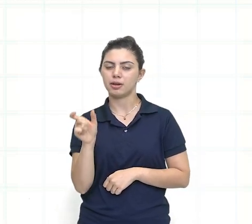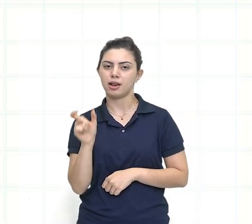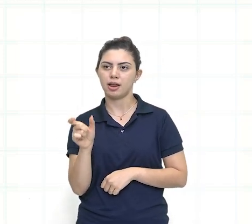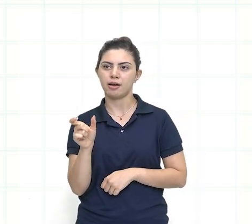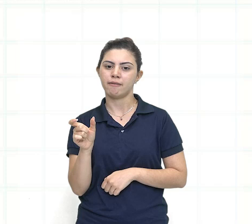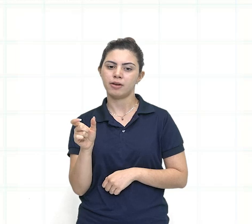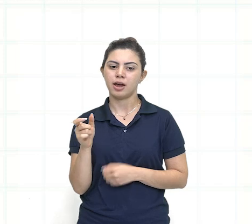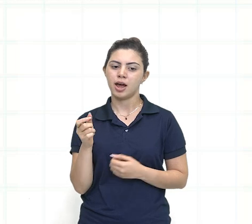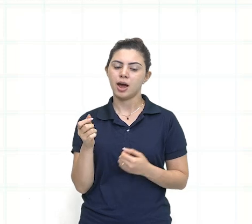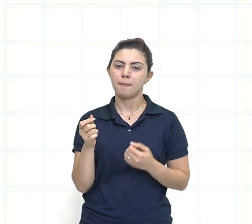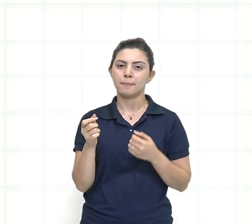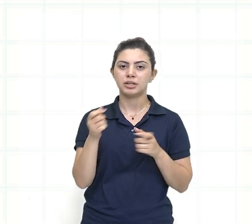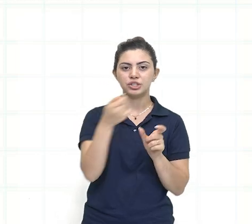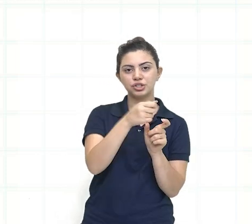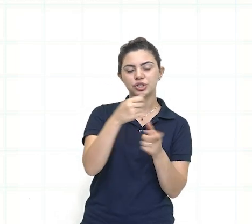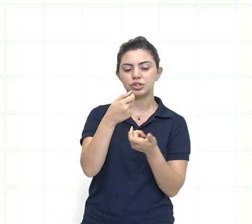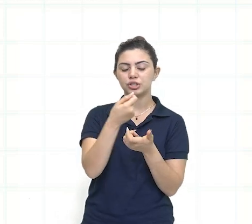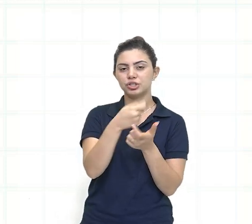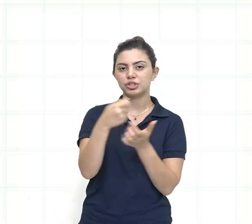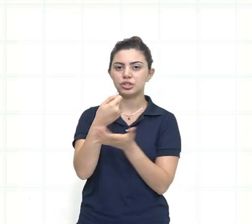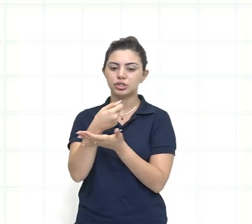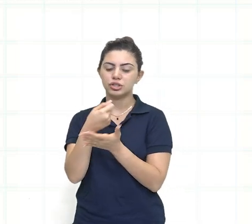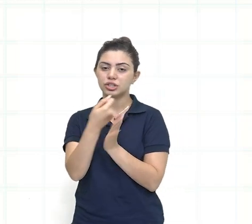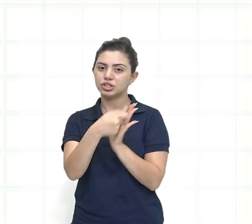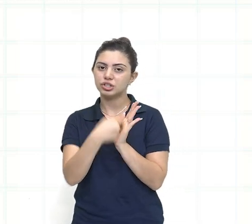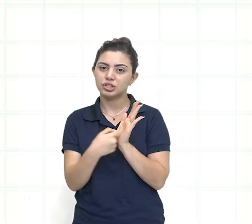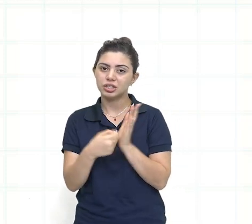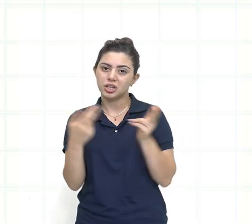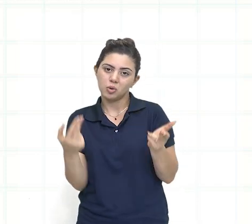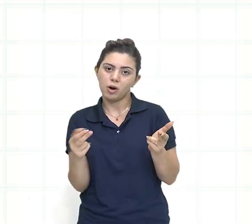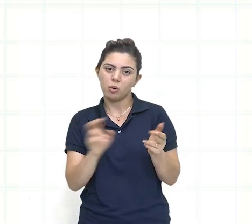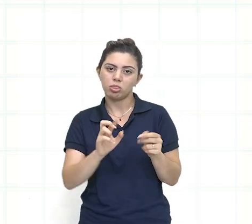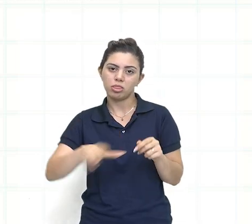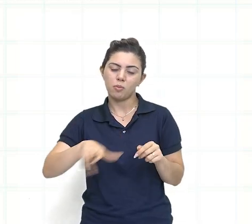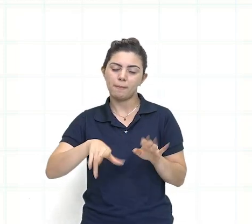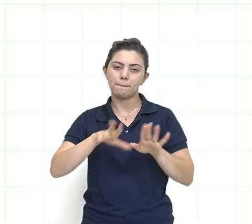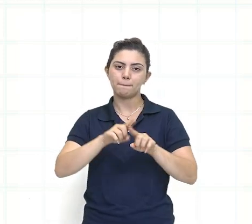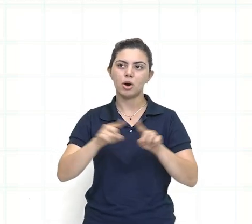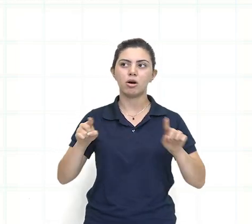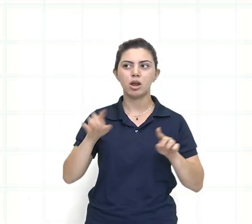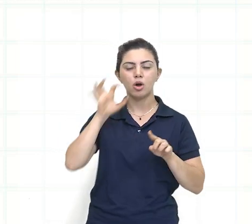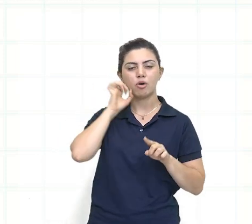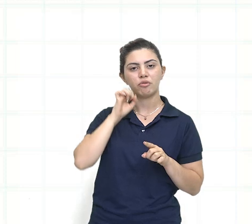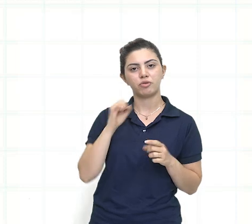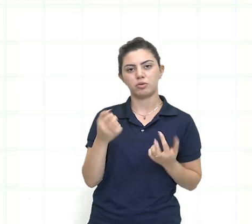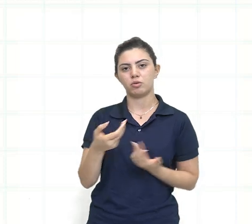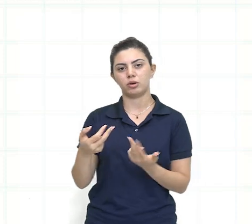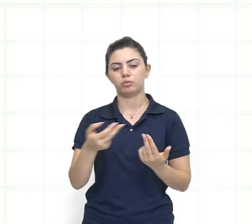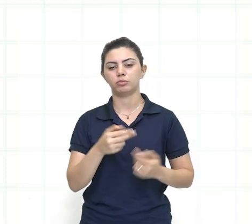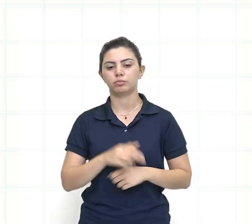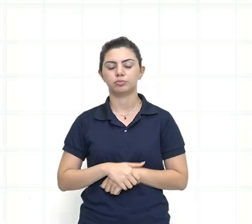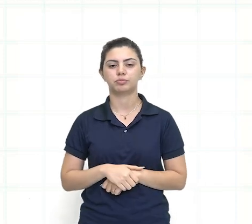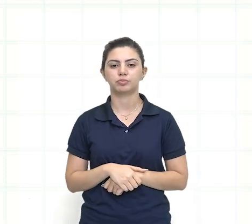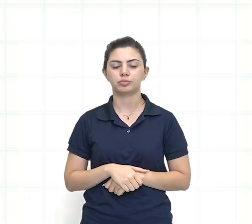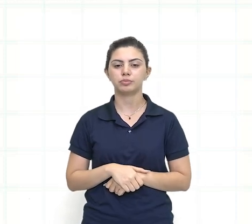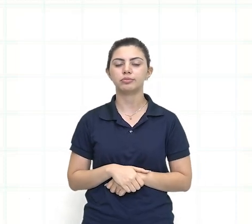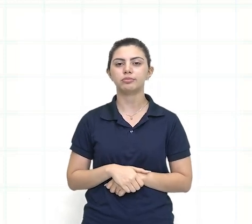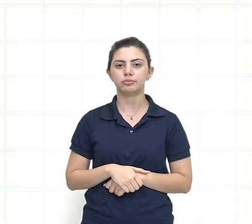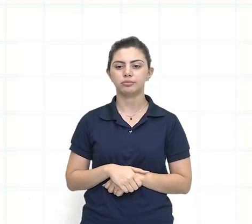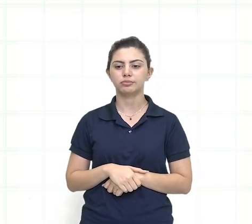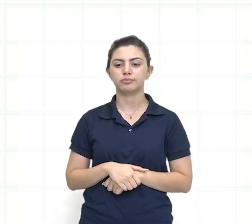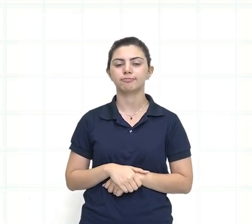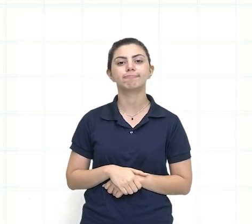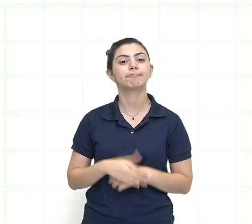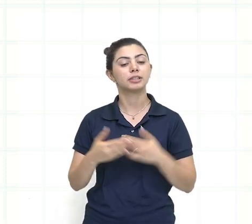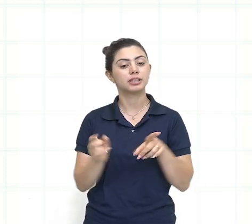no final, mas esse som é o mesmo, tá bom? E aí nós temos